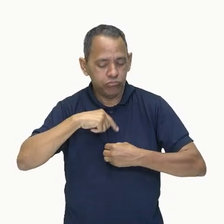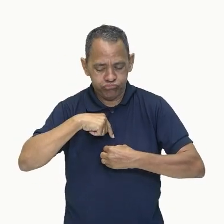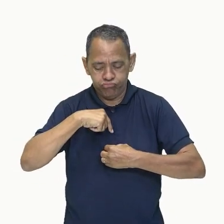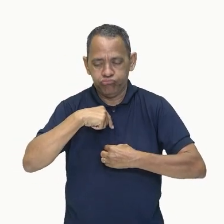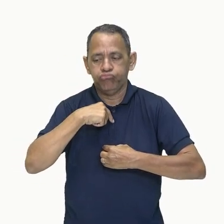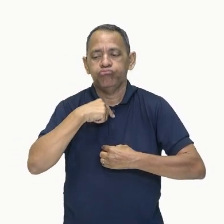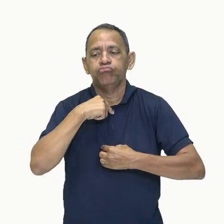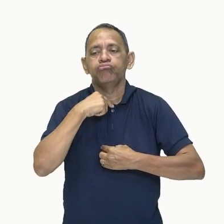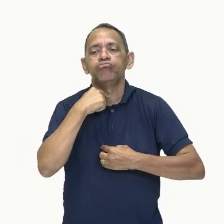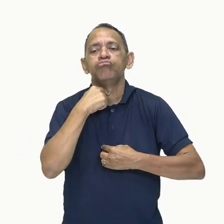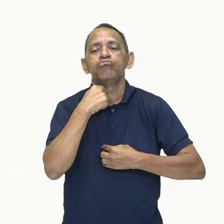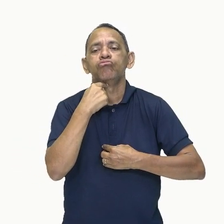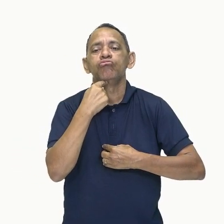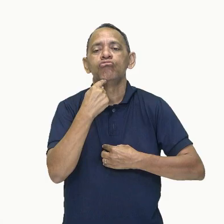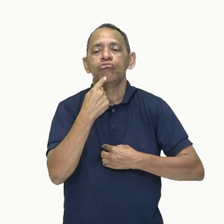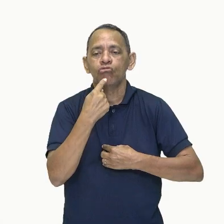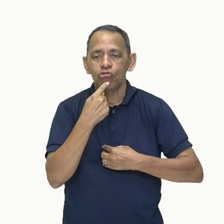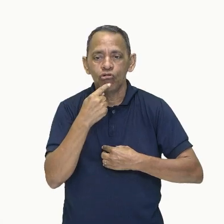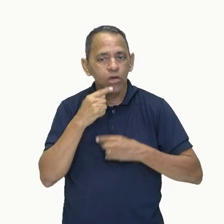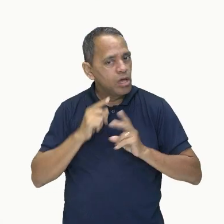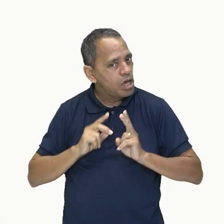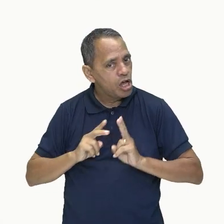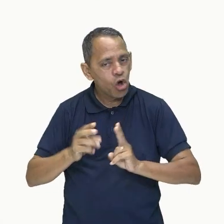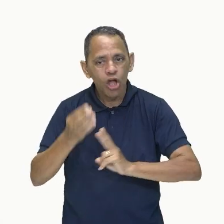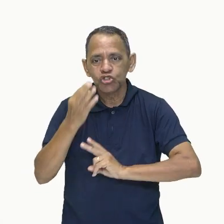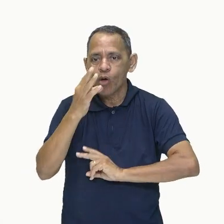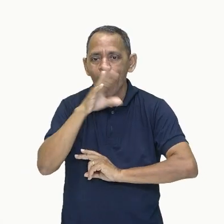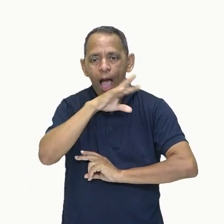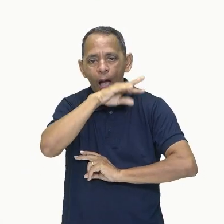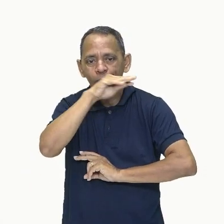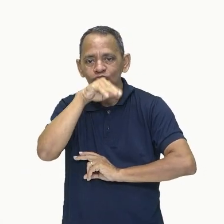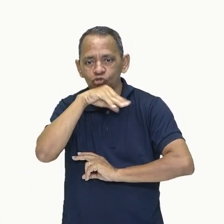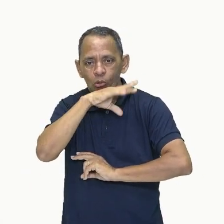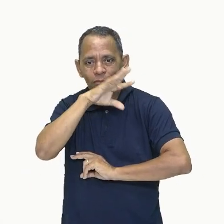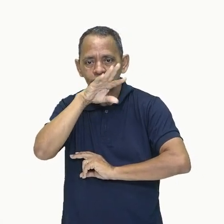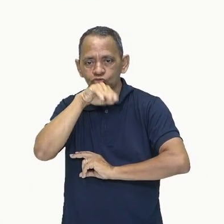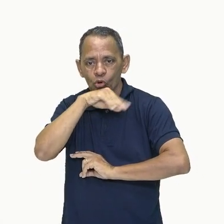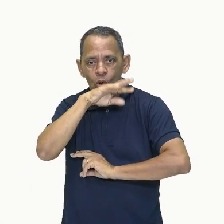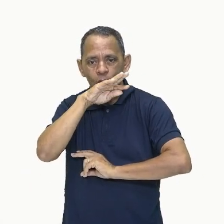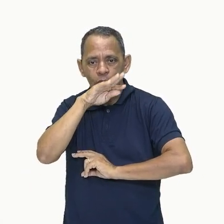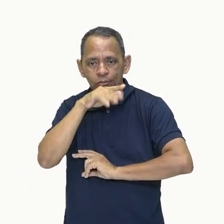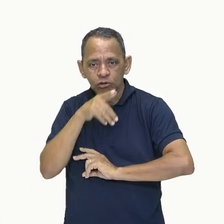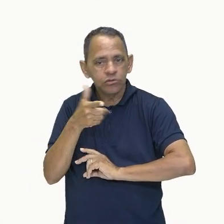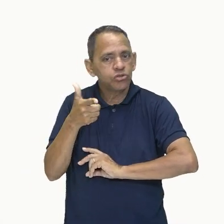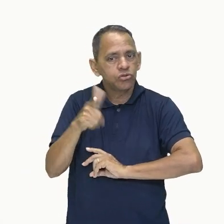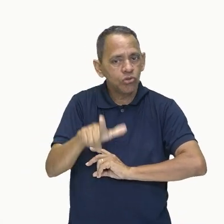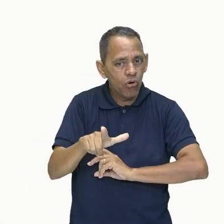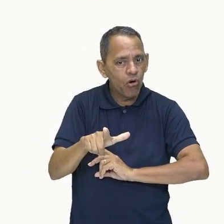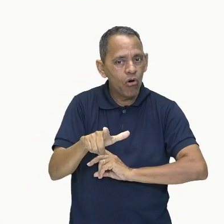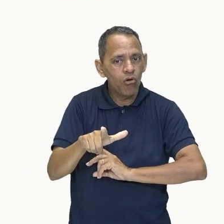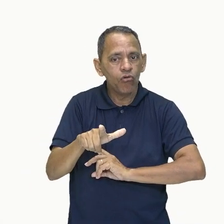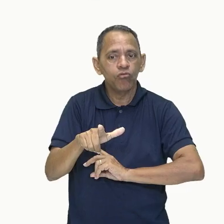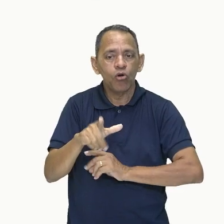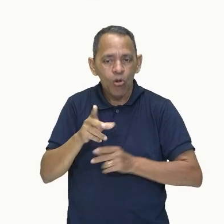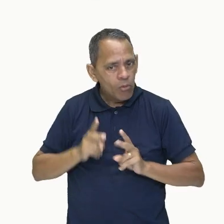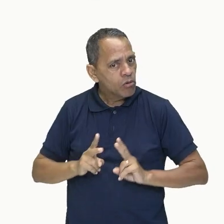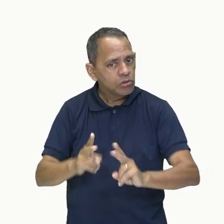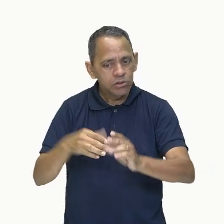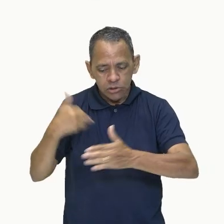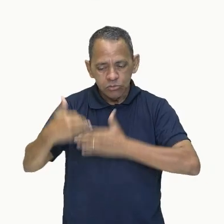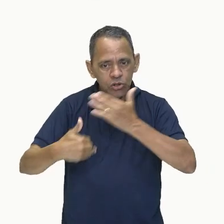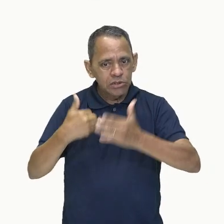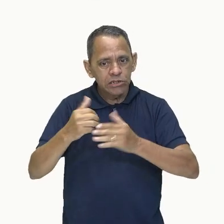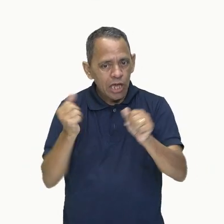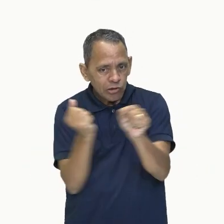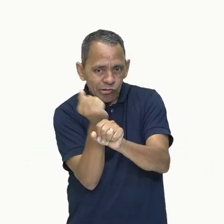do animal e ele vai continuar ali a mastigar para ocorrer este processo enzimático da quebra